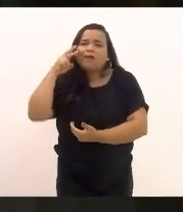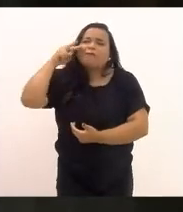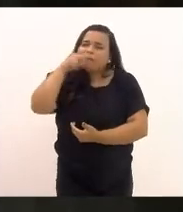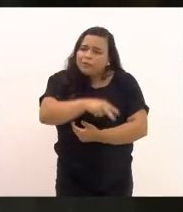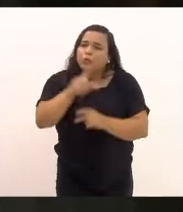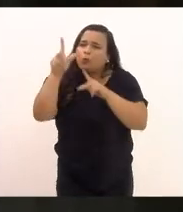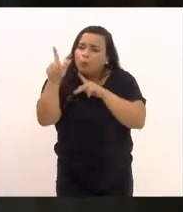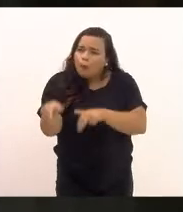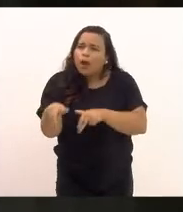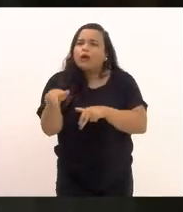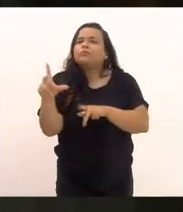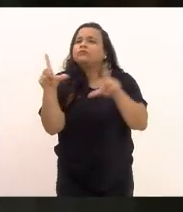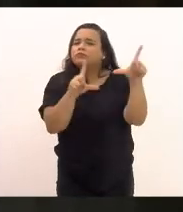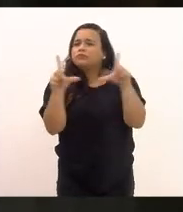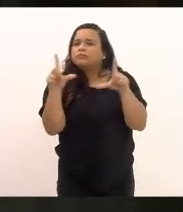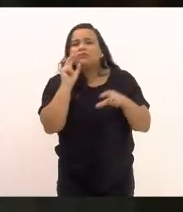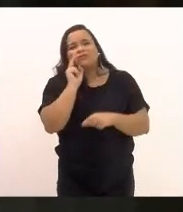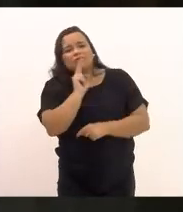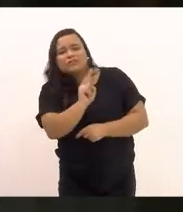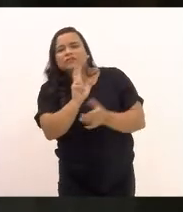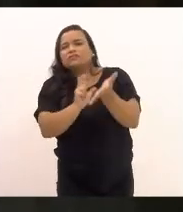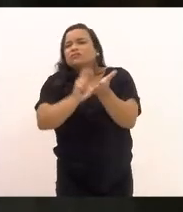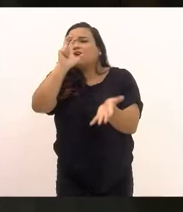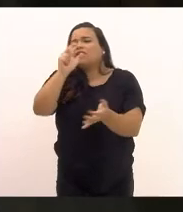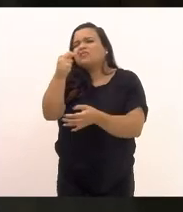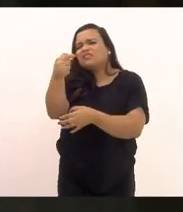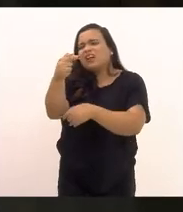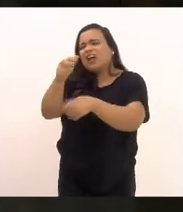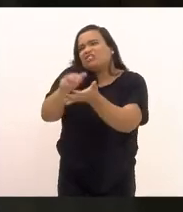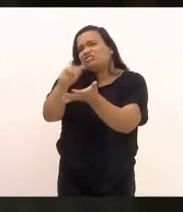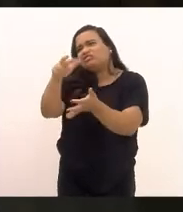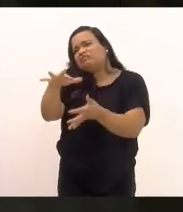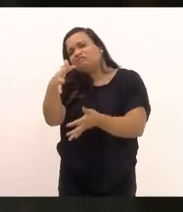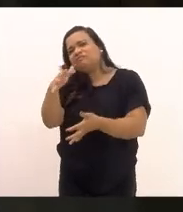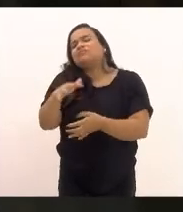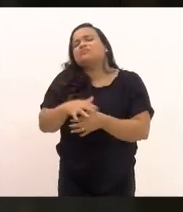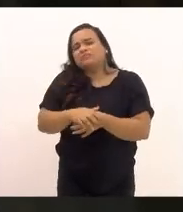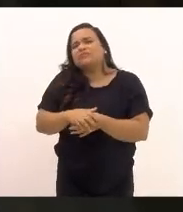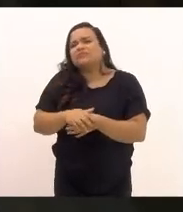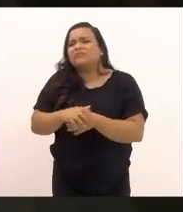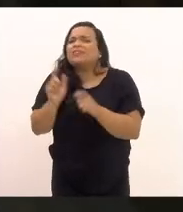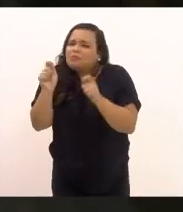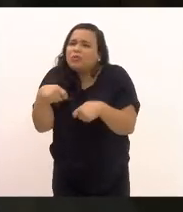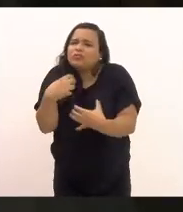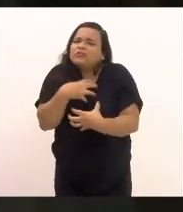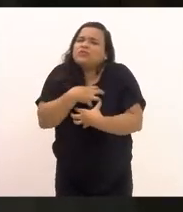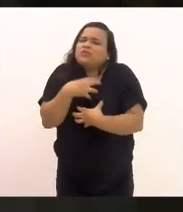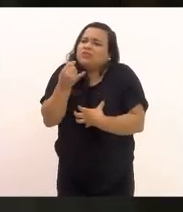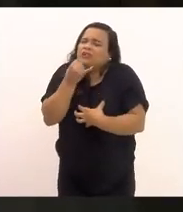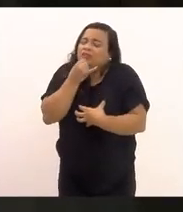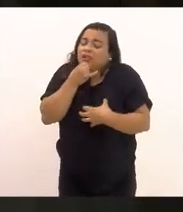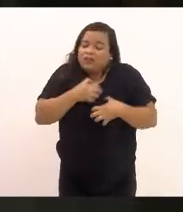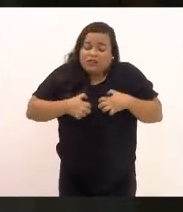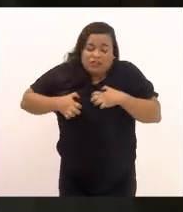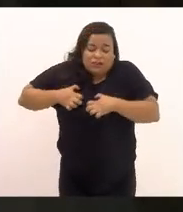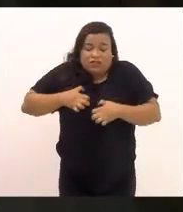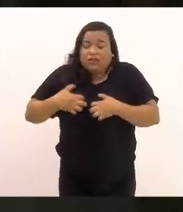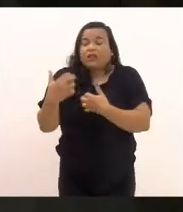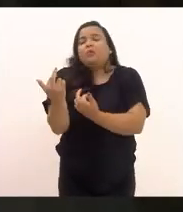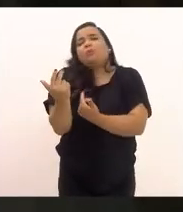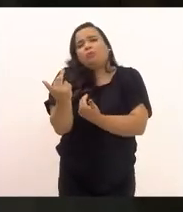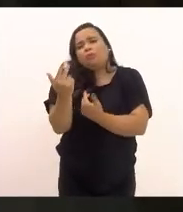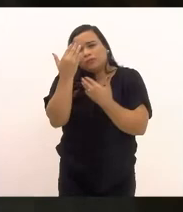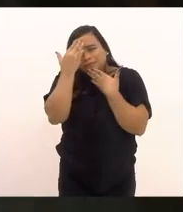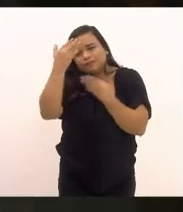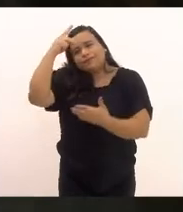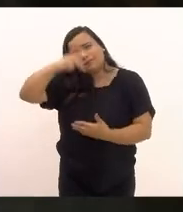esse noticiário no entorno das 7 da manhã e deve ter ficado tão horrorizado quanto eu. Muito